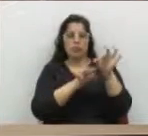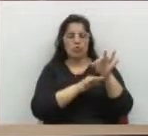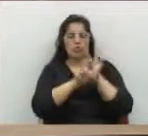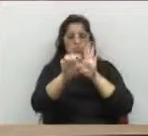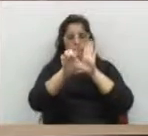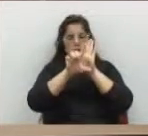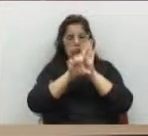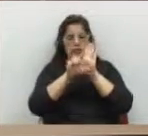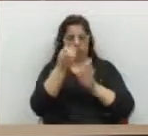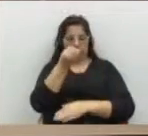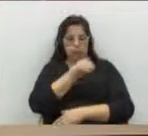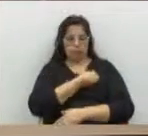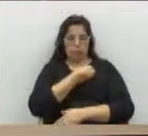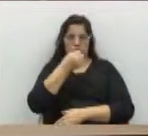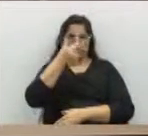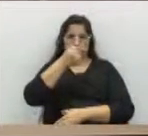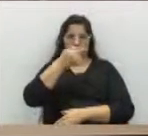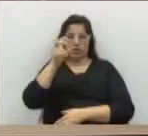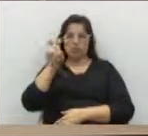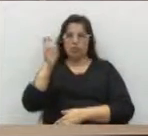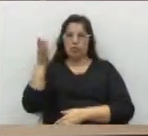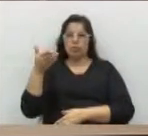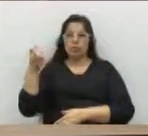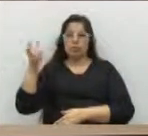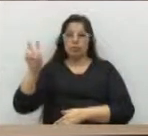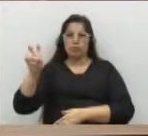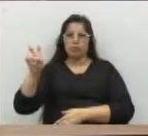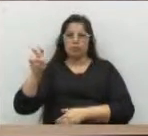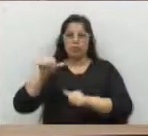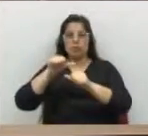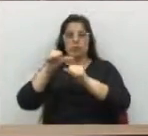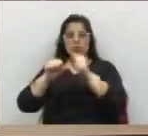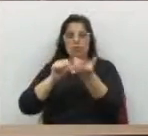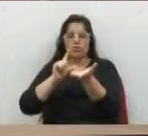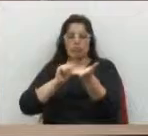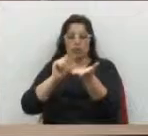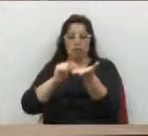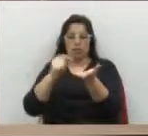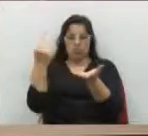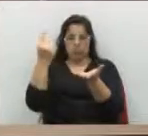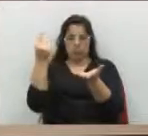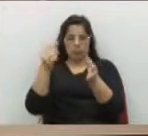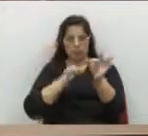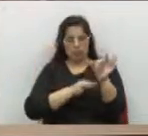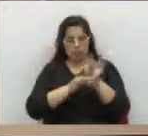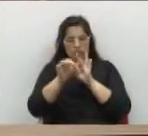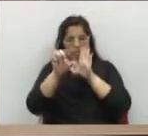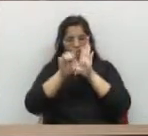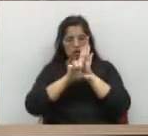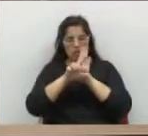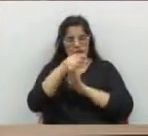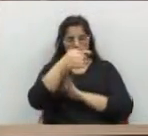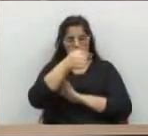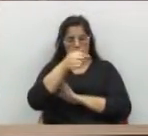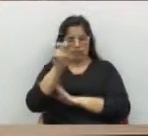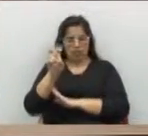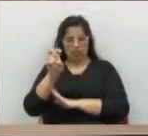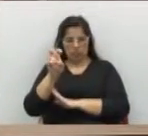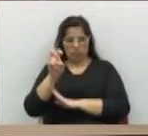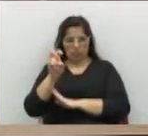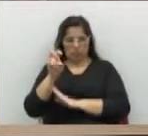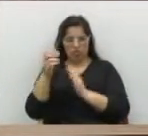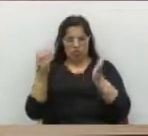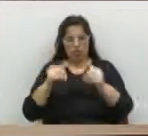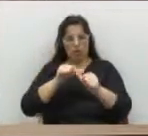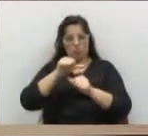número 75/15. Modifica o artigo 1º do projeto de lei número 75 e passa a vigorar com